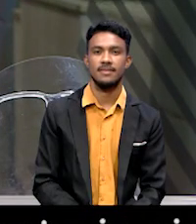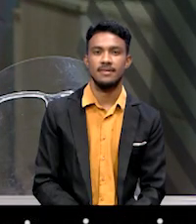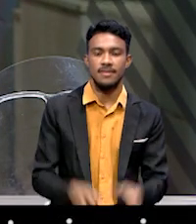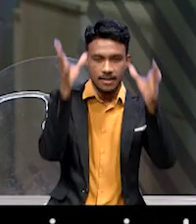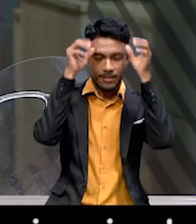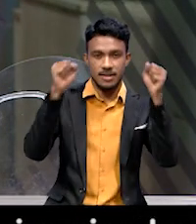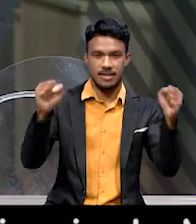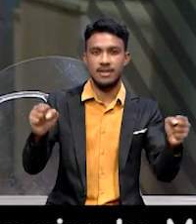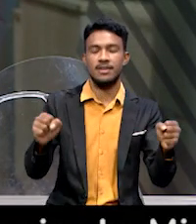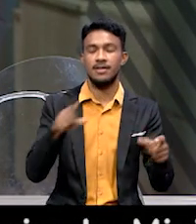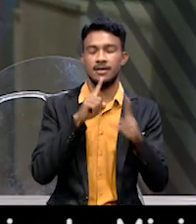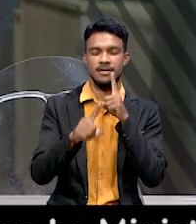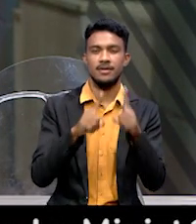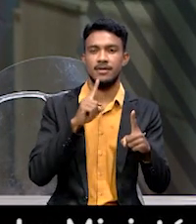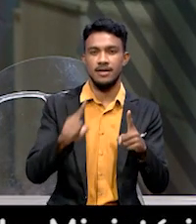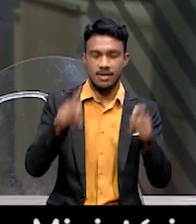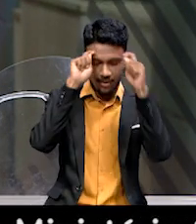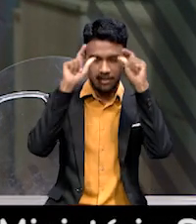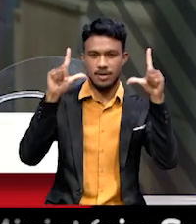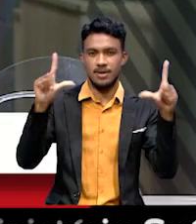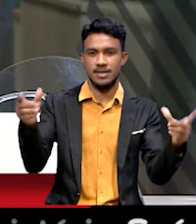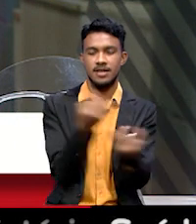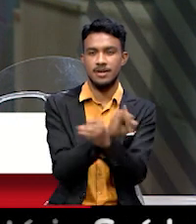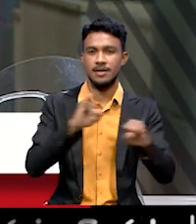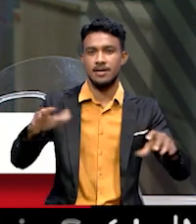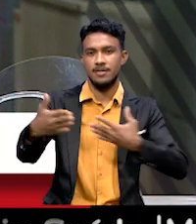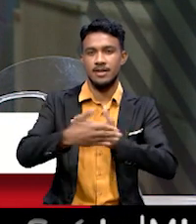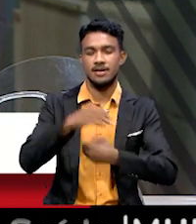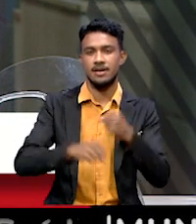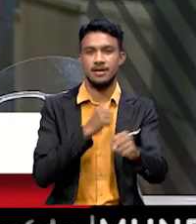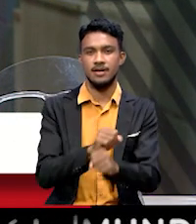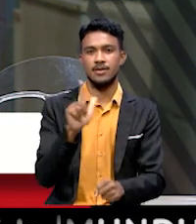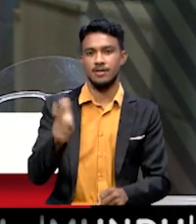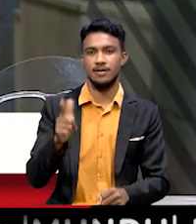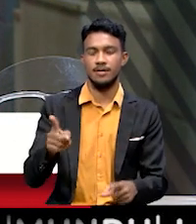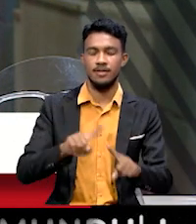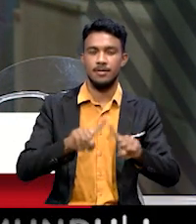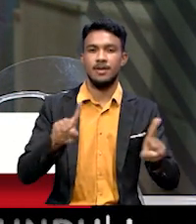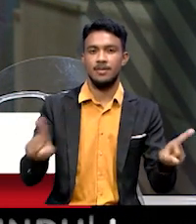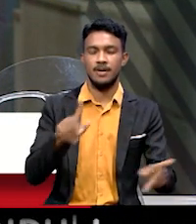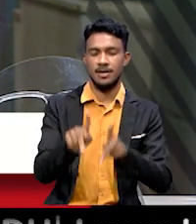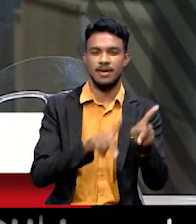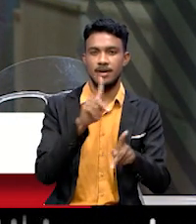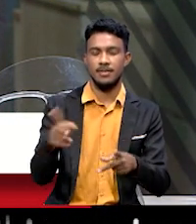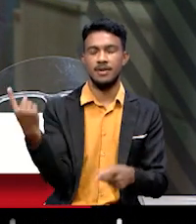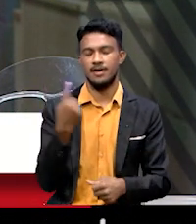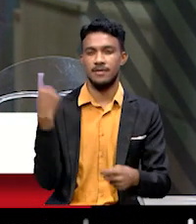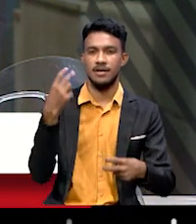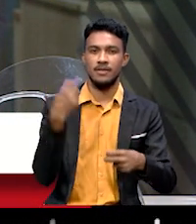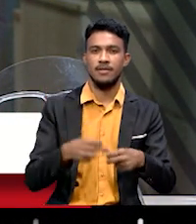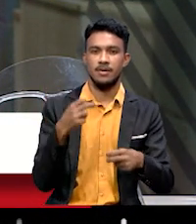Presidente Republika HTT Timor Leste ukung am besik tinang ruanulu ona mai be povo se halerik na fatim